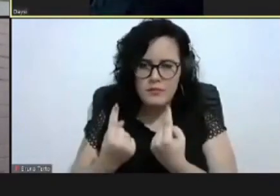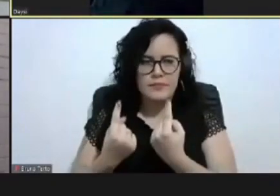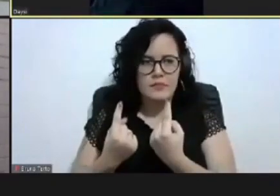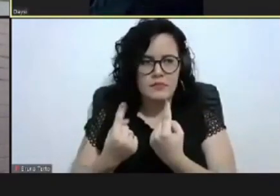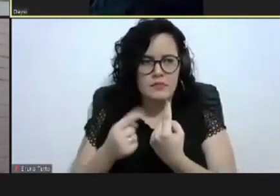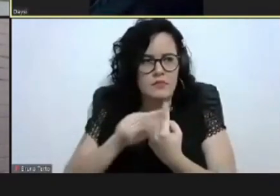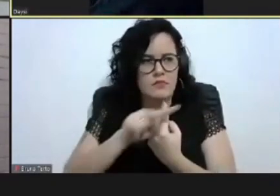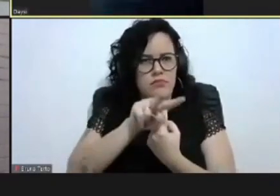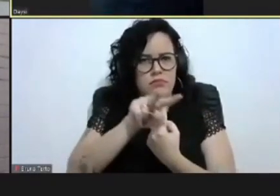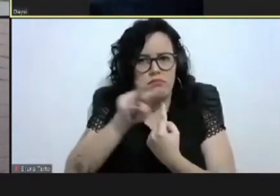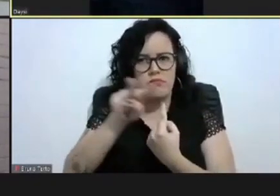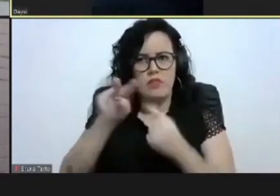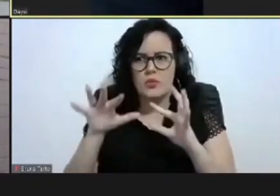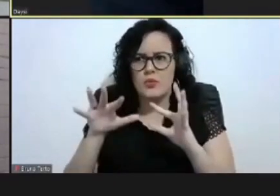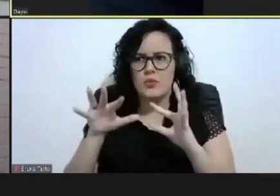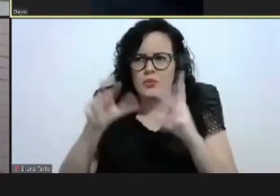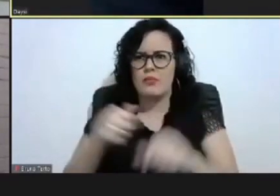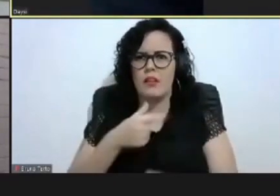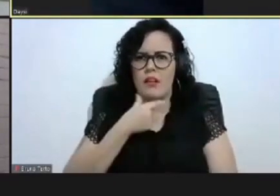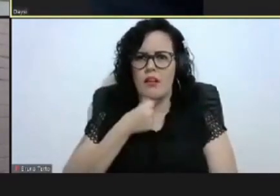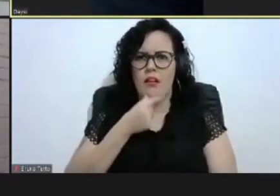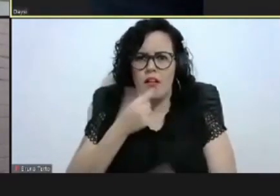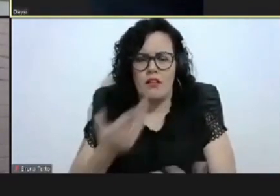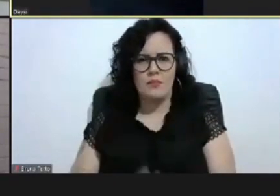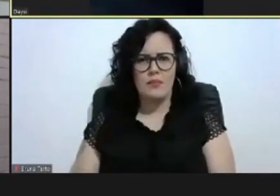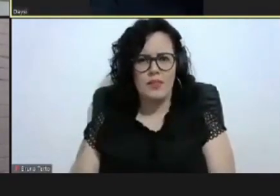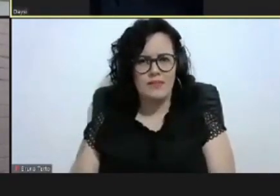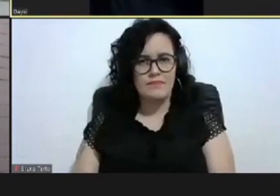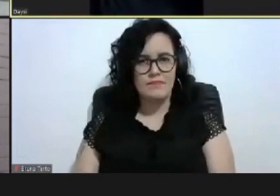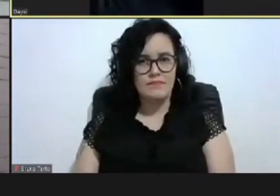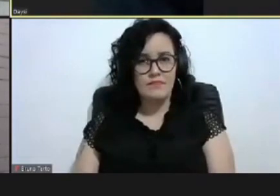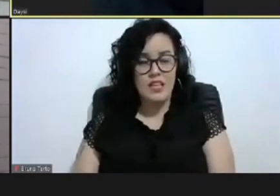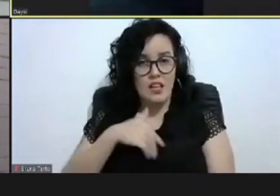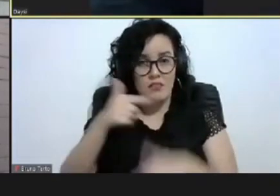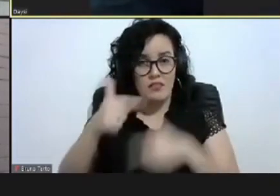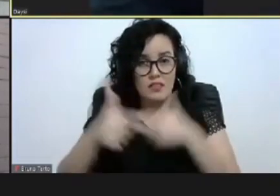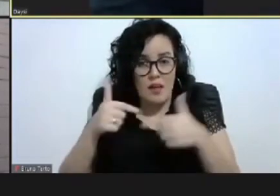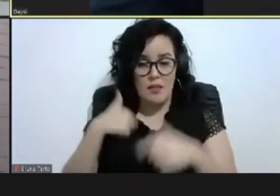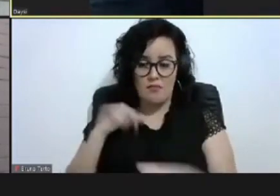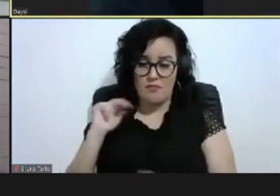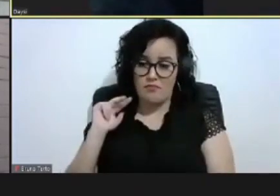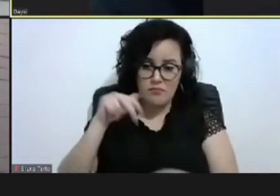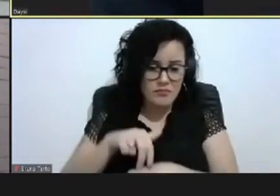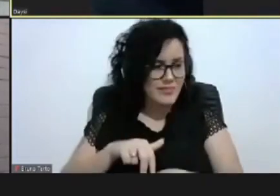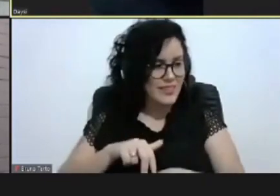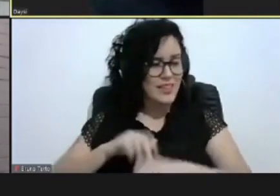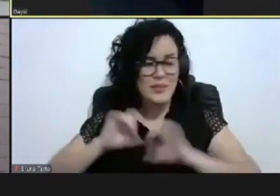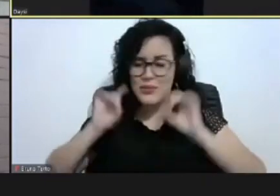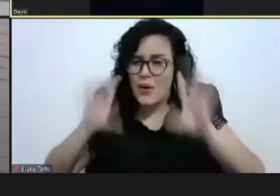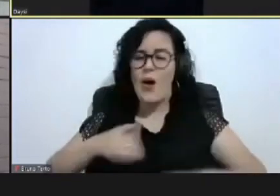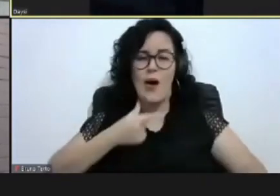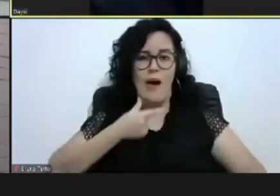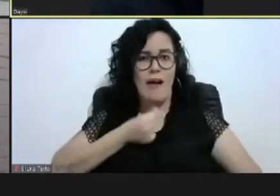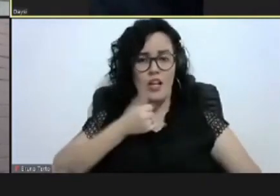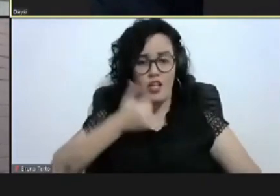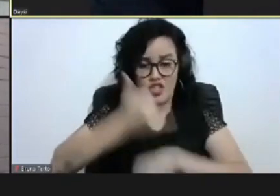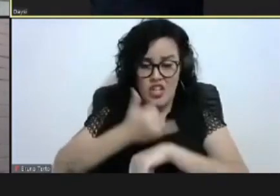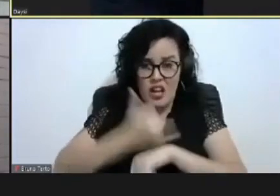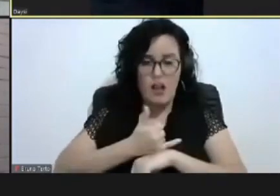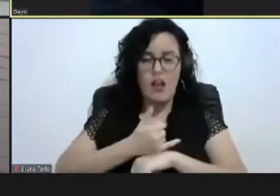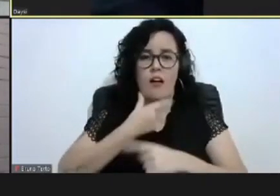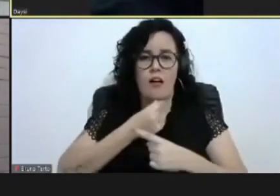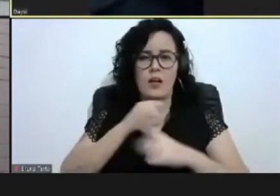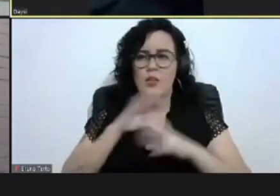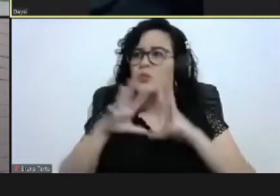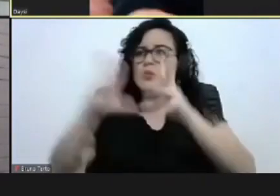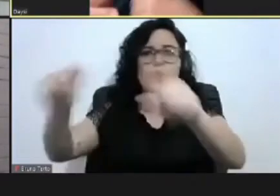especialmente masculino. Eu subia na ilha de edição, só tinha homem. O chefe era homem, tudo